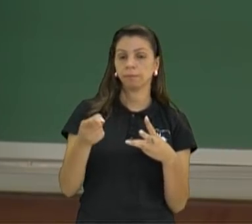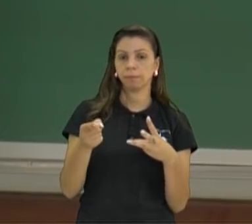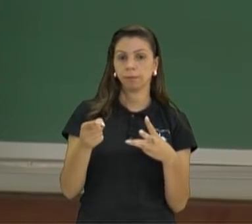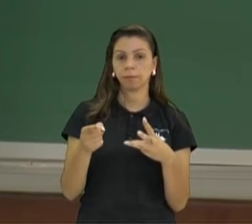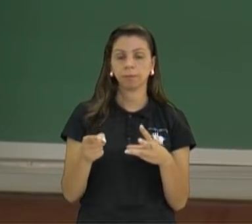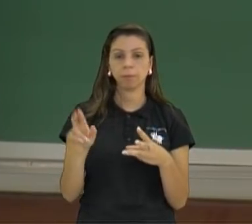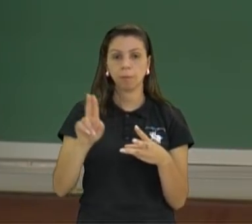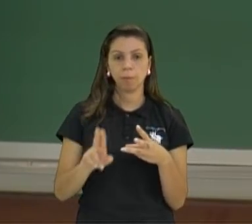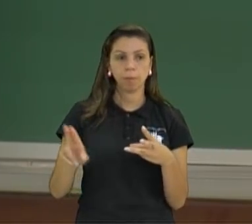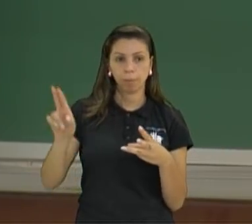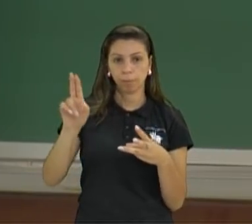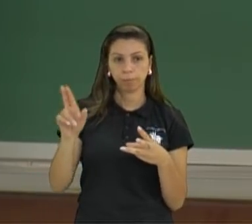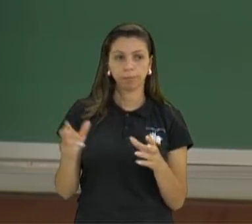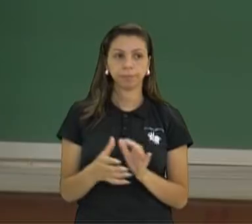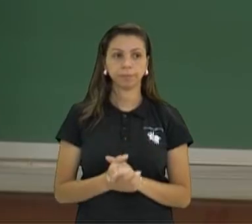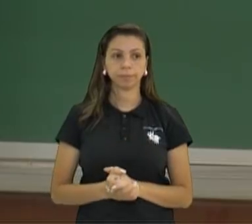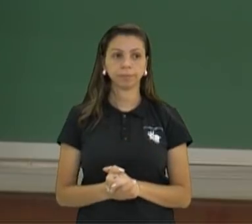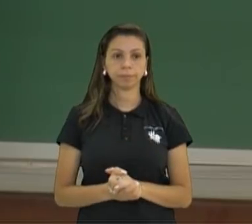Bora lá? Vamos lá?